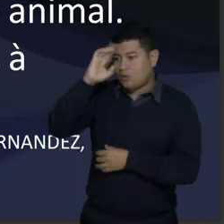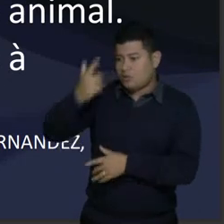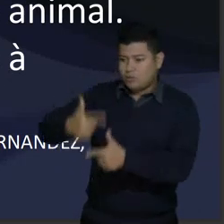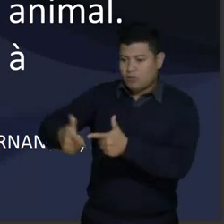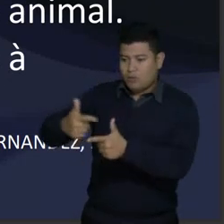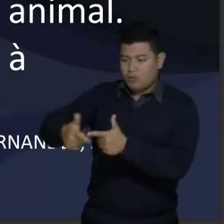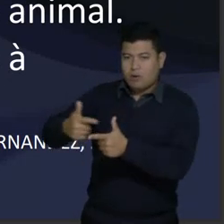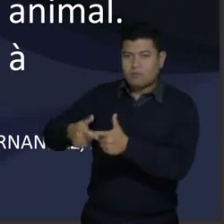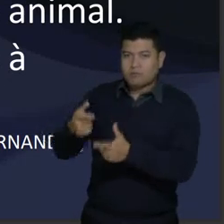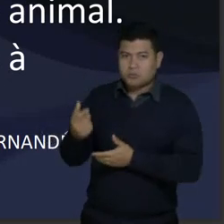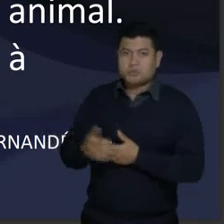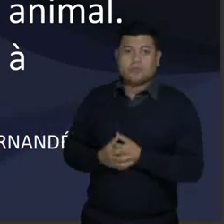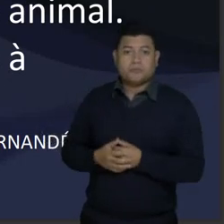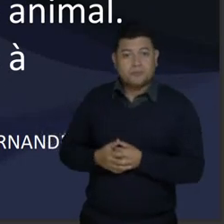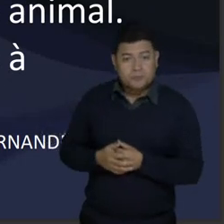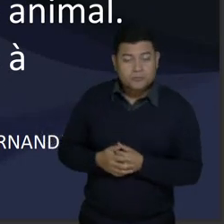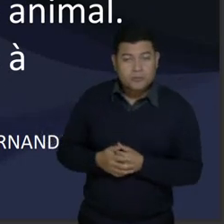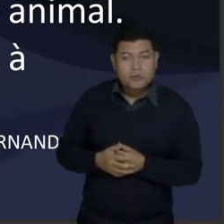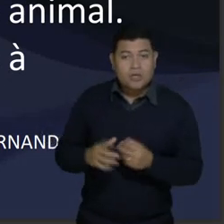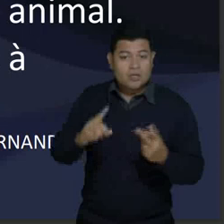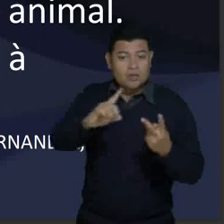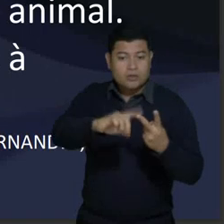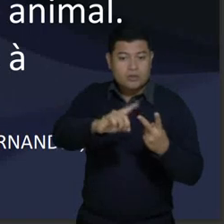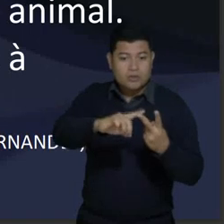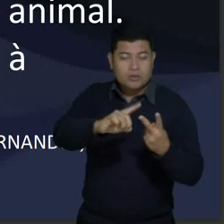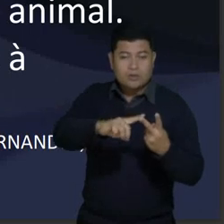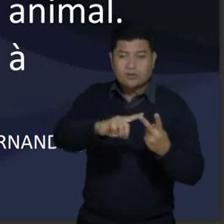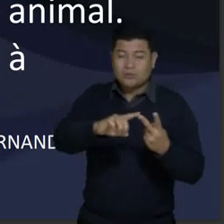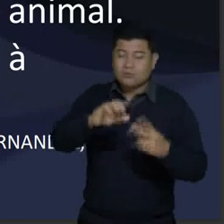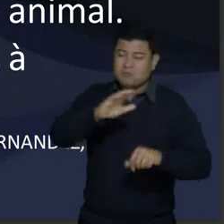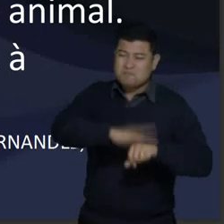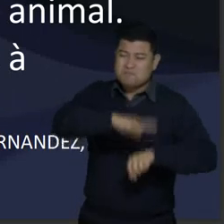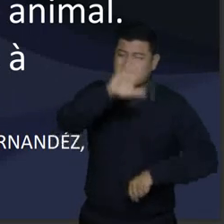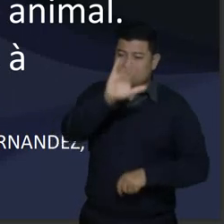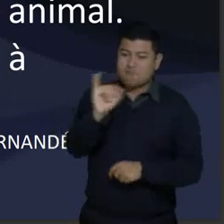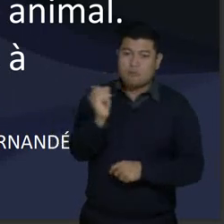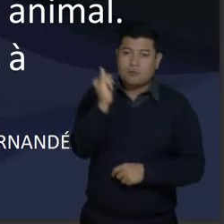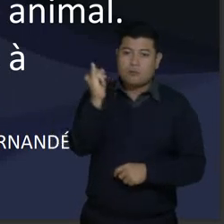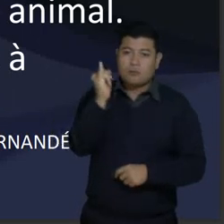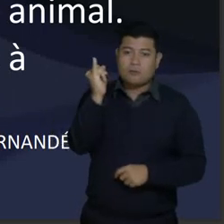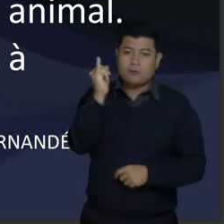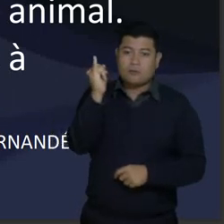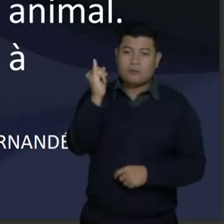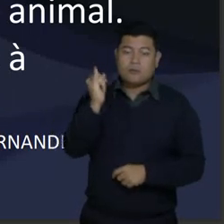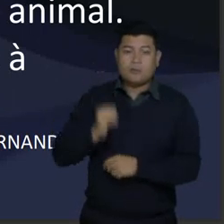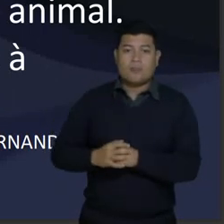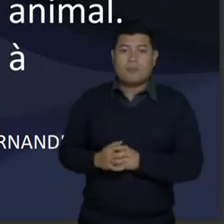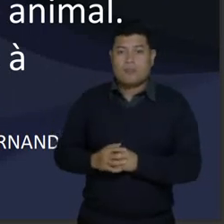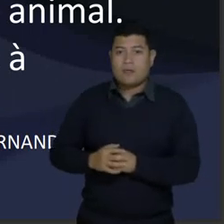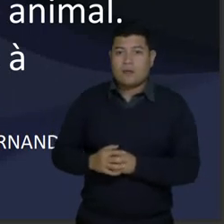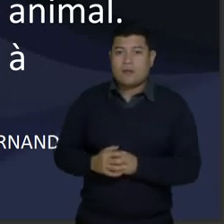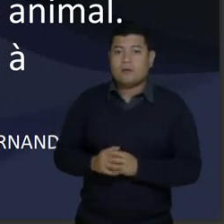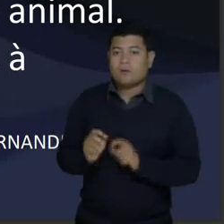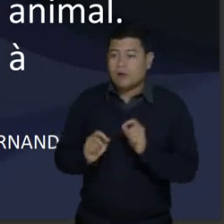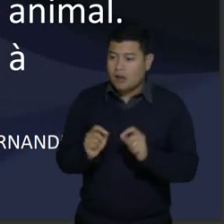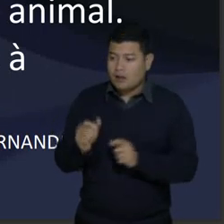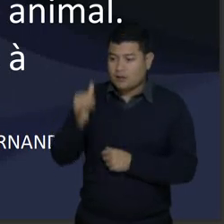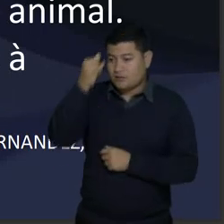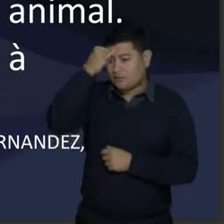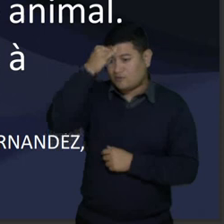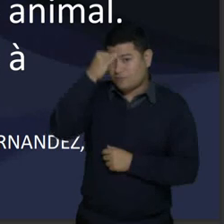problemas segundo e o que é mais importante evitar que às vezes